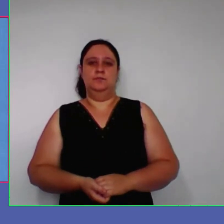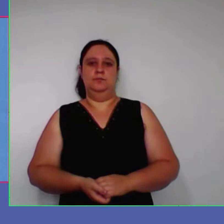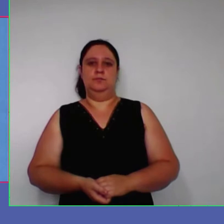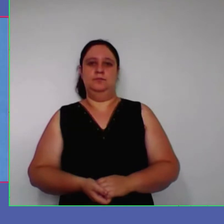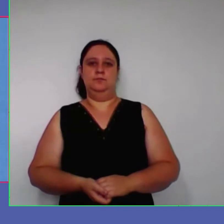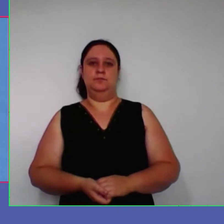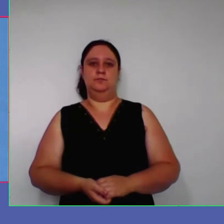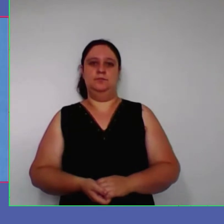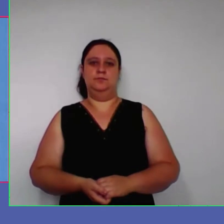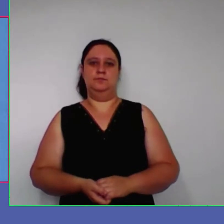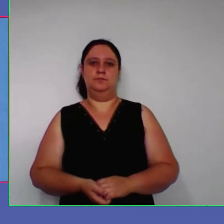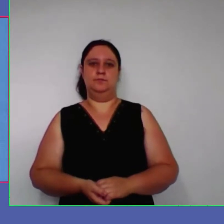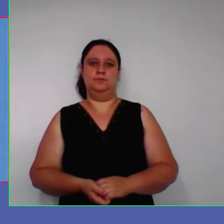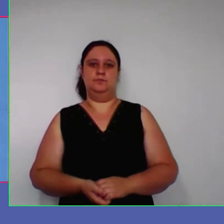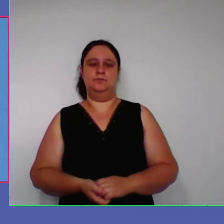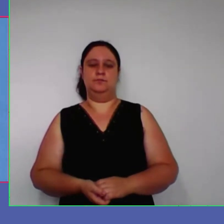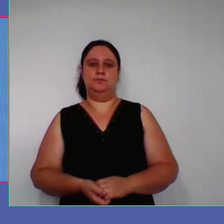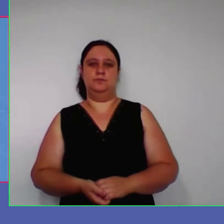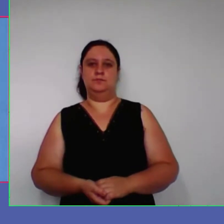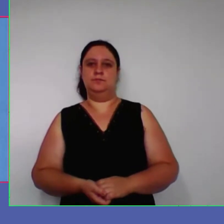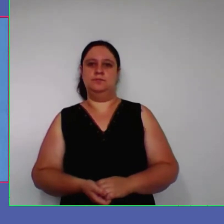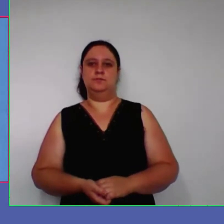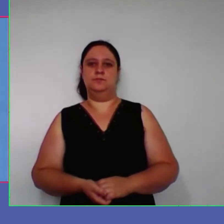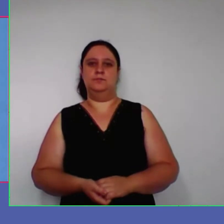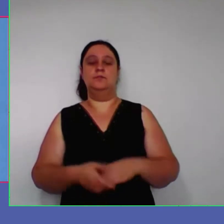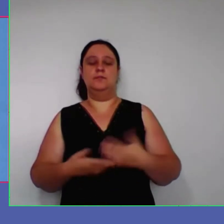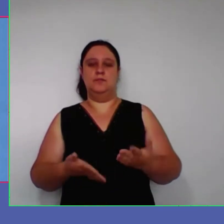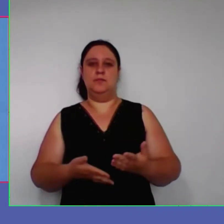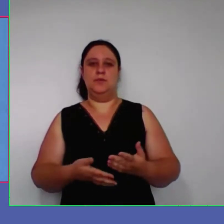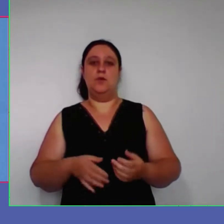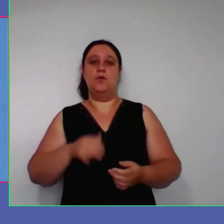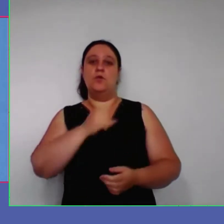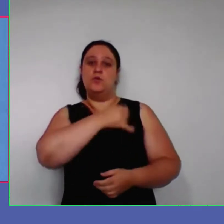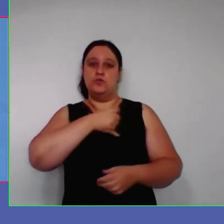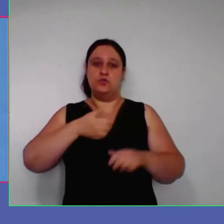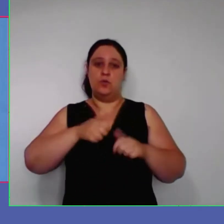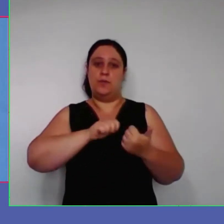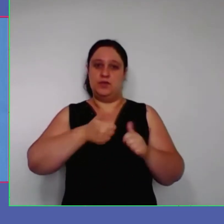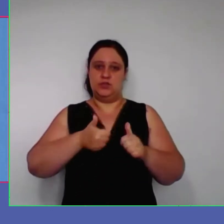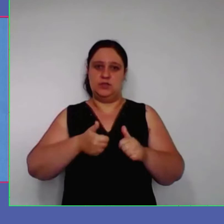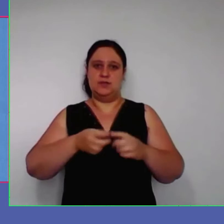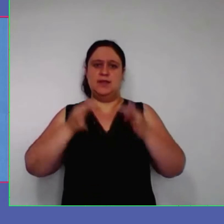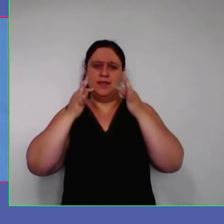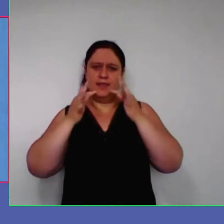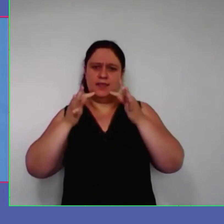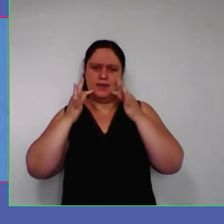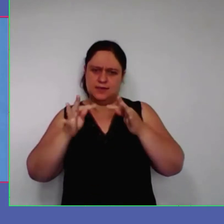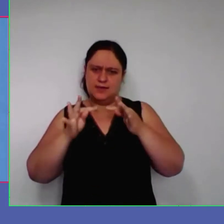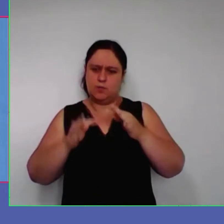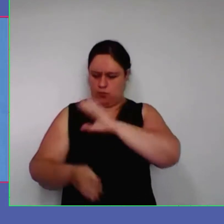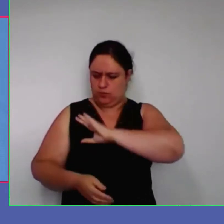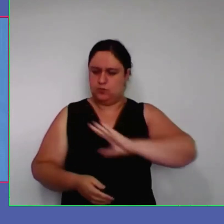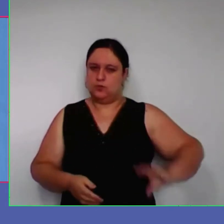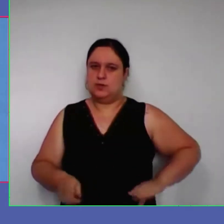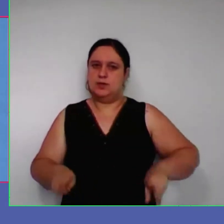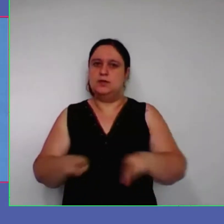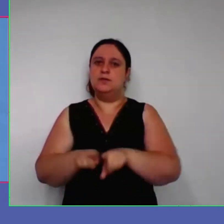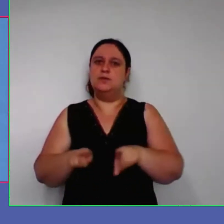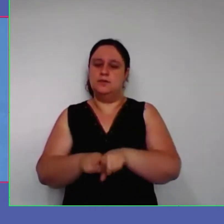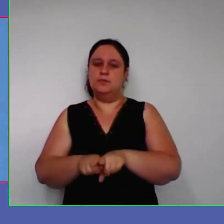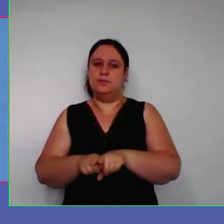testemunho de Cristo. Capítulo 3, versículo 11. Eu vos batizo com água